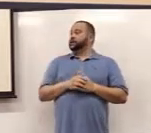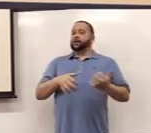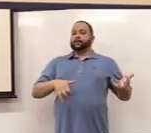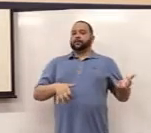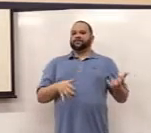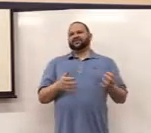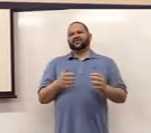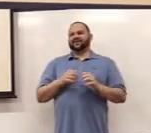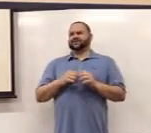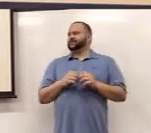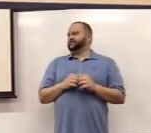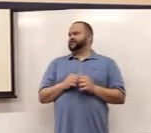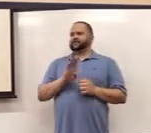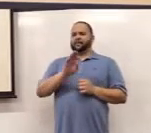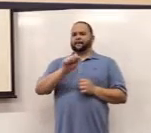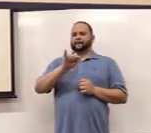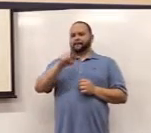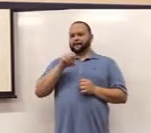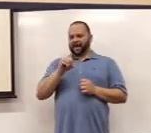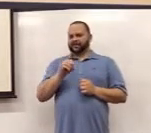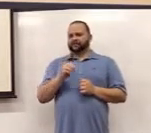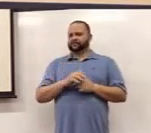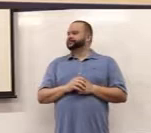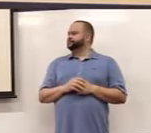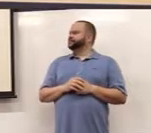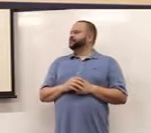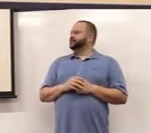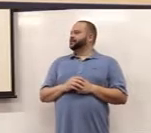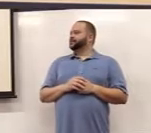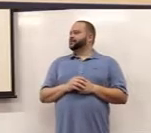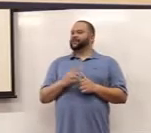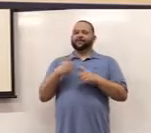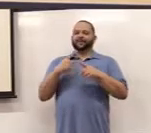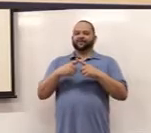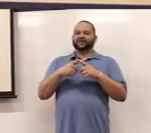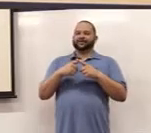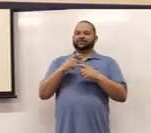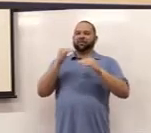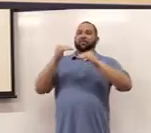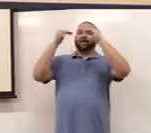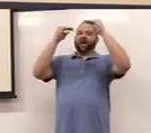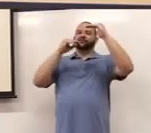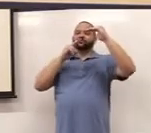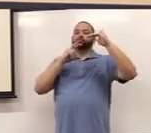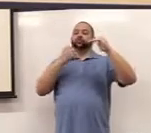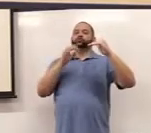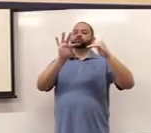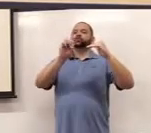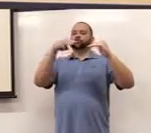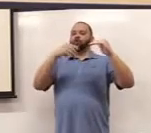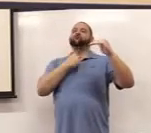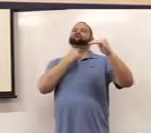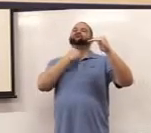tinha contratado não deu conta. A música difícil de cantar, ele não ia conseguir cantar, era muito aguda, ele não ia. Aí